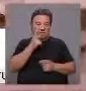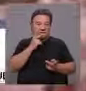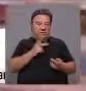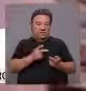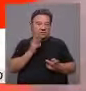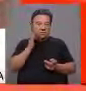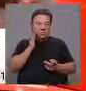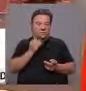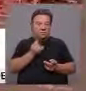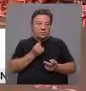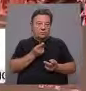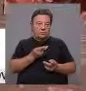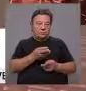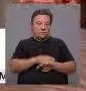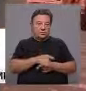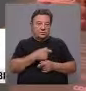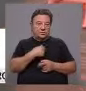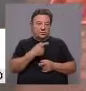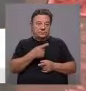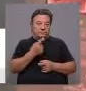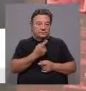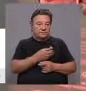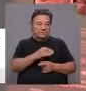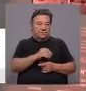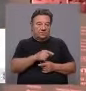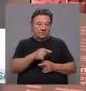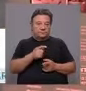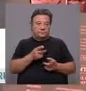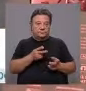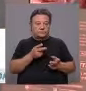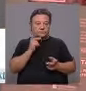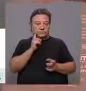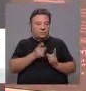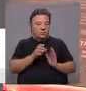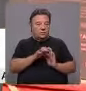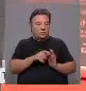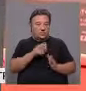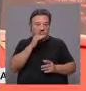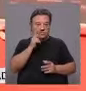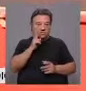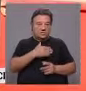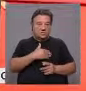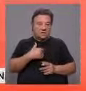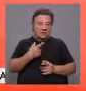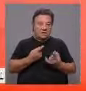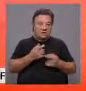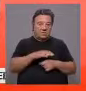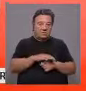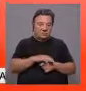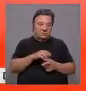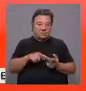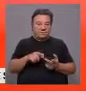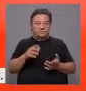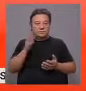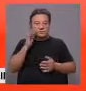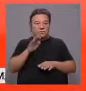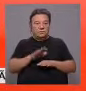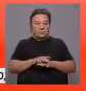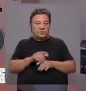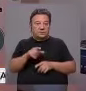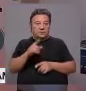número de peixes que temos em cada local, qual é a sua condição, se apresentam alguma doença, e o número de peixes é